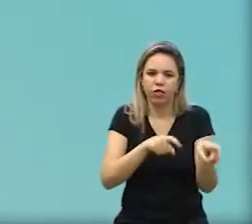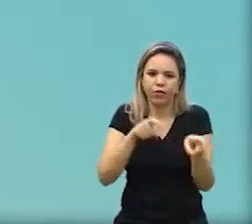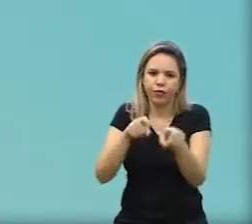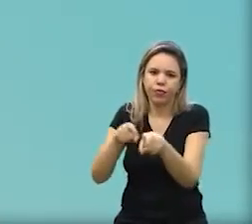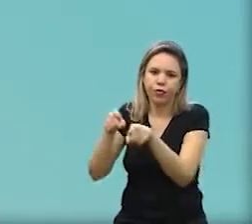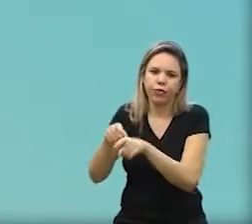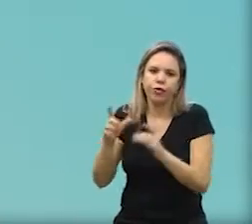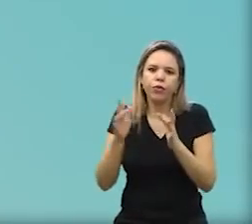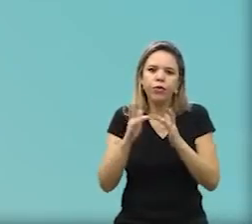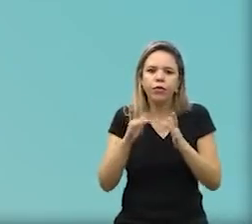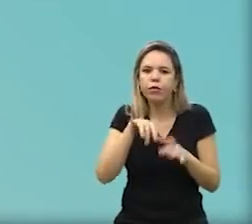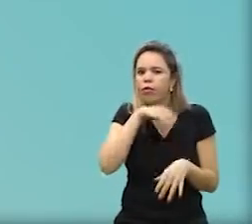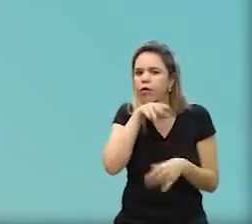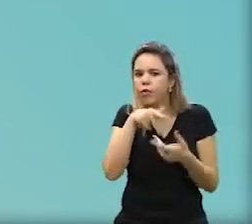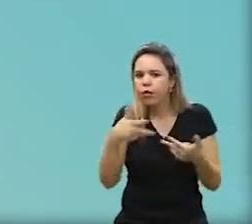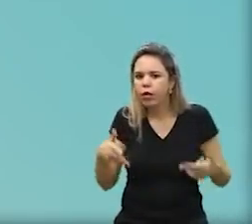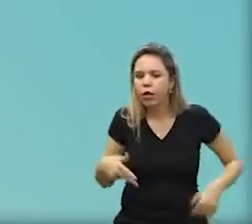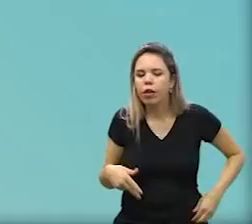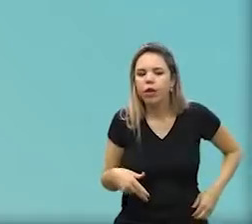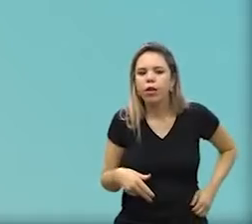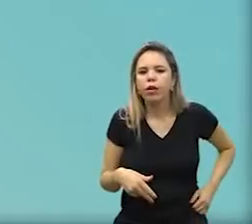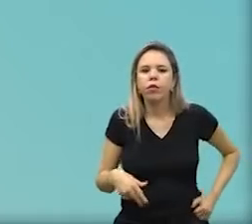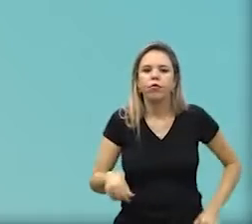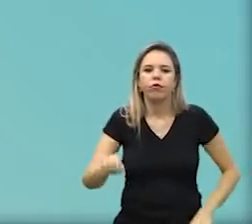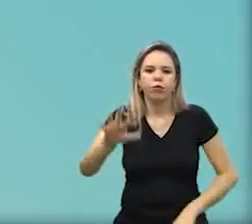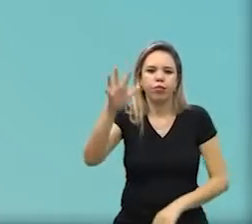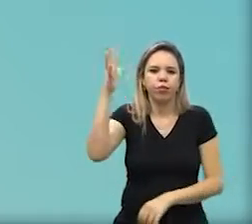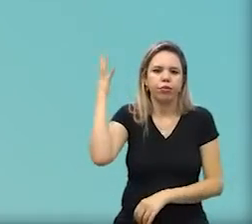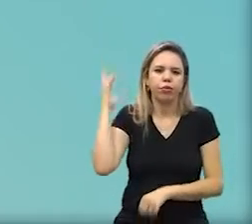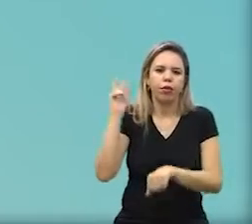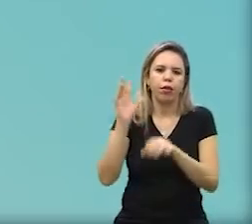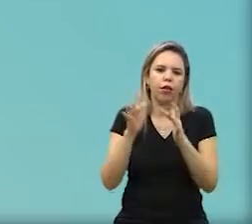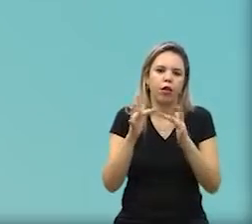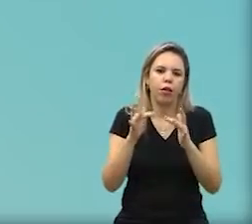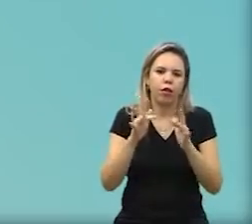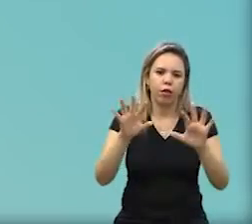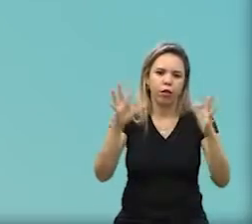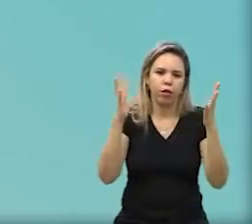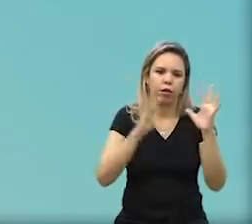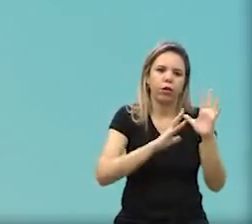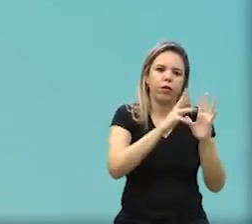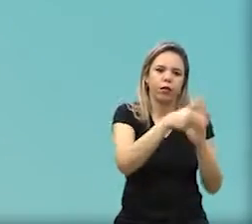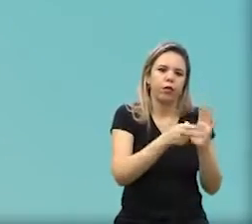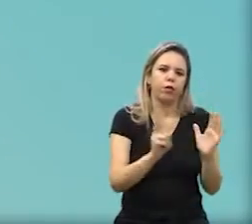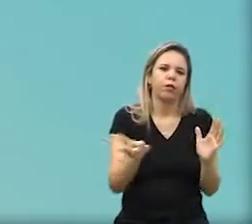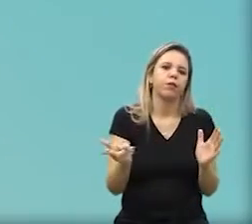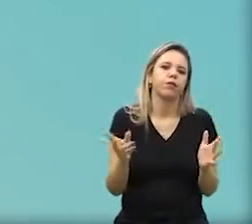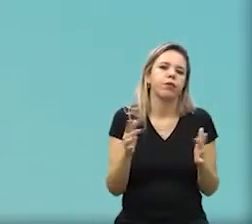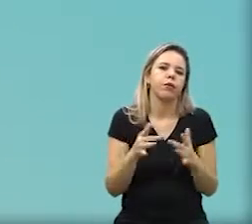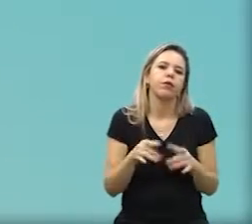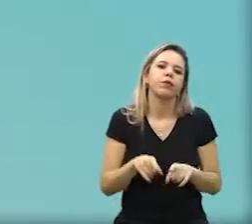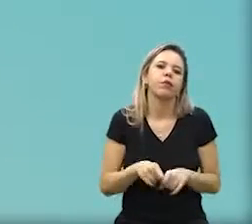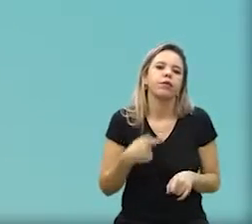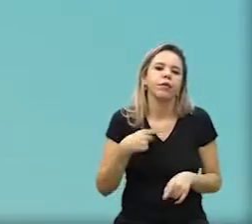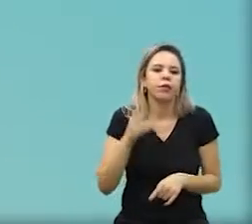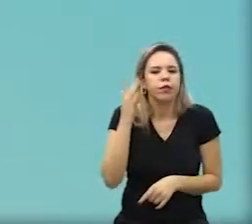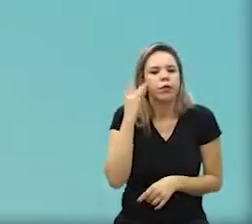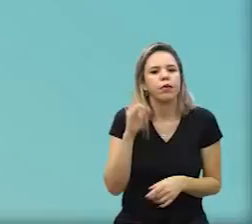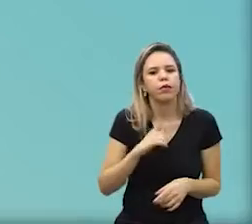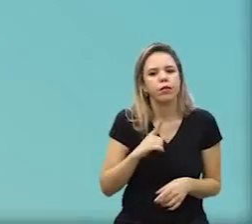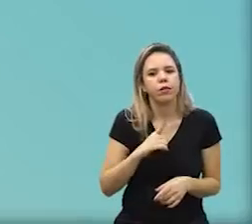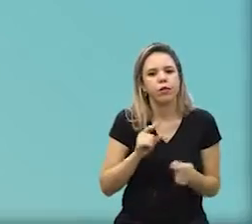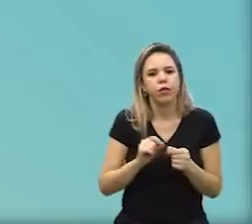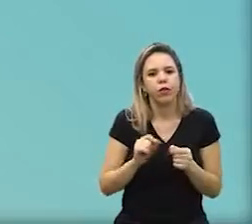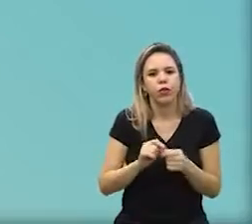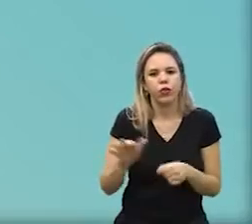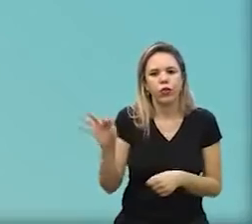com animais, sempre tive contato com a mata, né? Com a vegetação, com o meio ambiente. Então, eu sempre achei que eu teria que